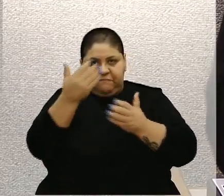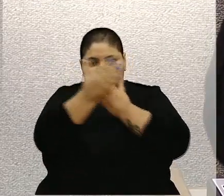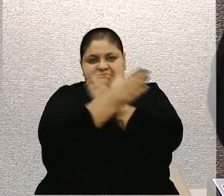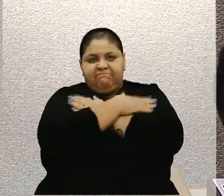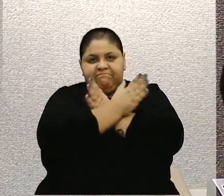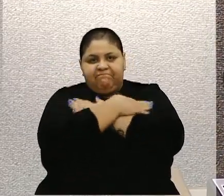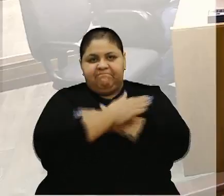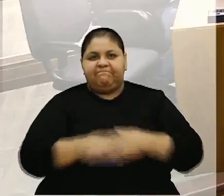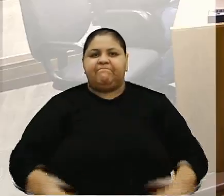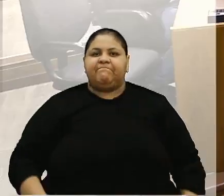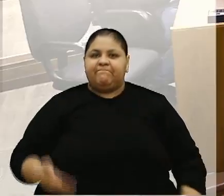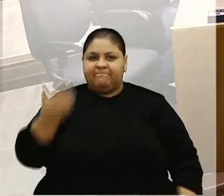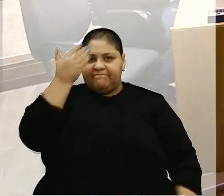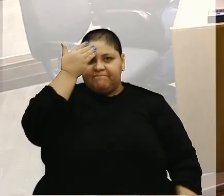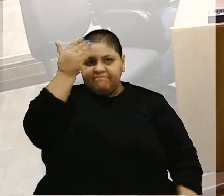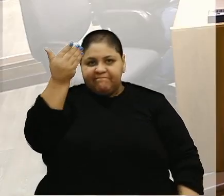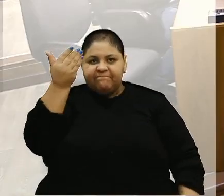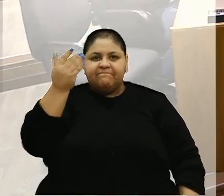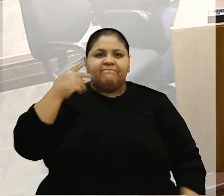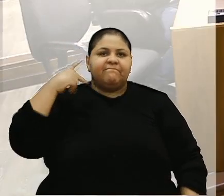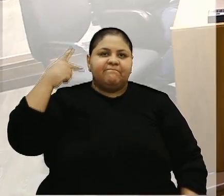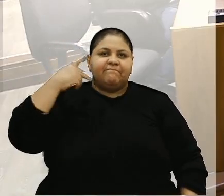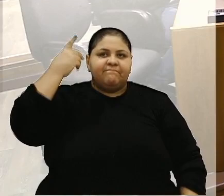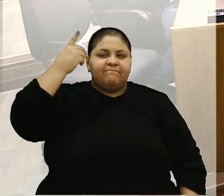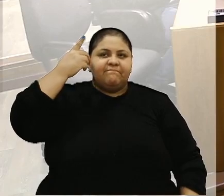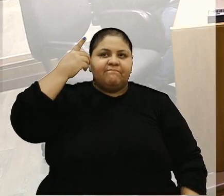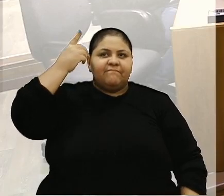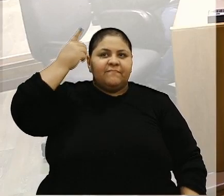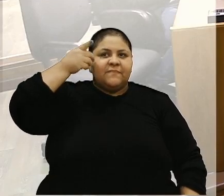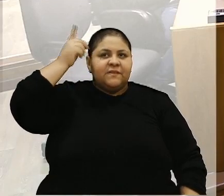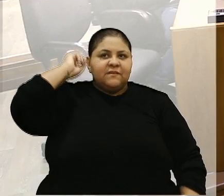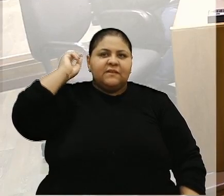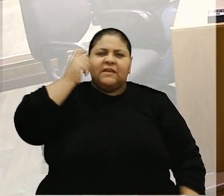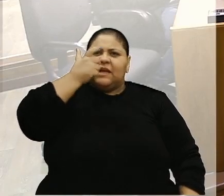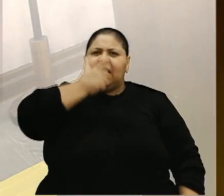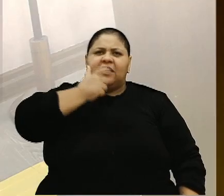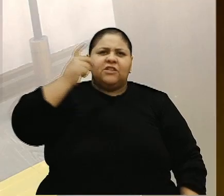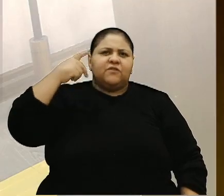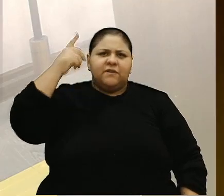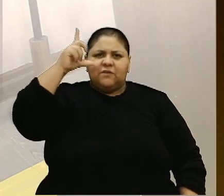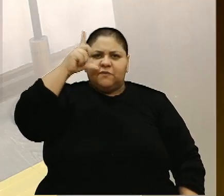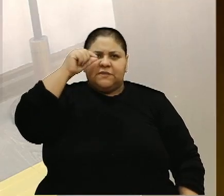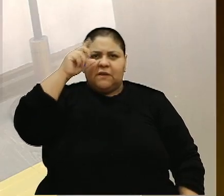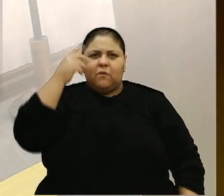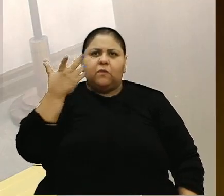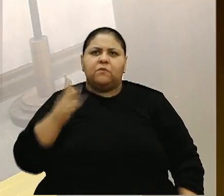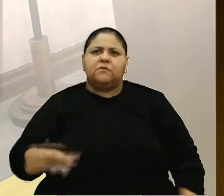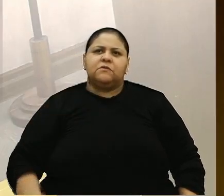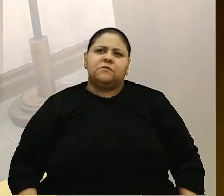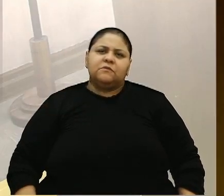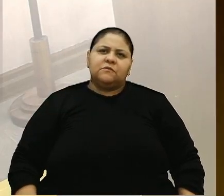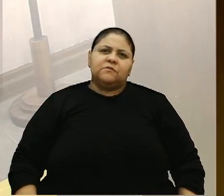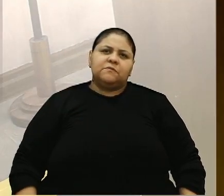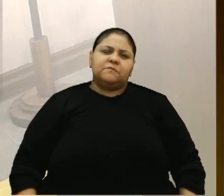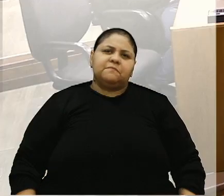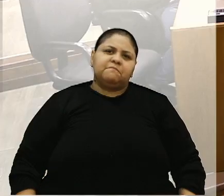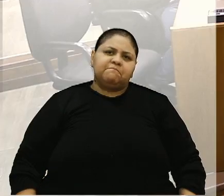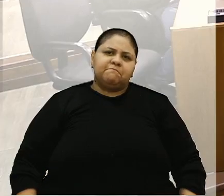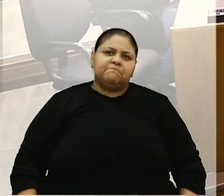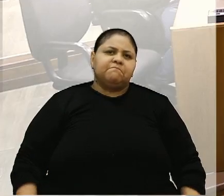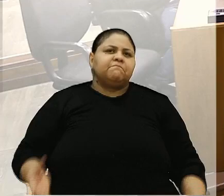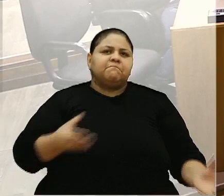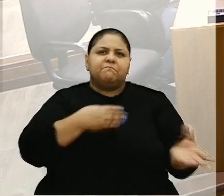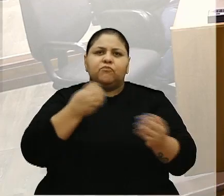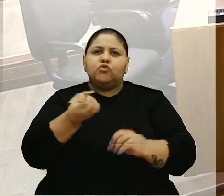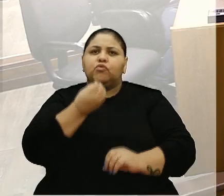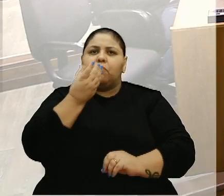abraço. Obrigado, vereador Lucas. Então, acho que era o vereador Scalco. Isso. Vereador Cristiano, foi muito bom